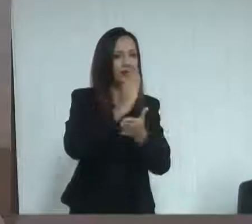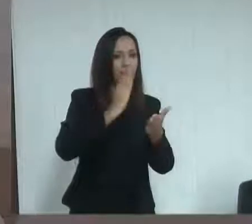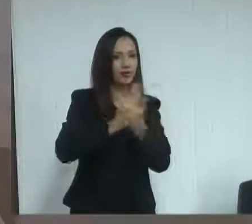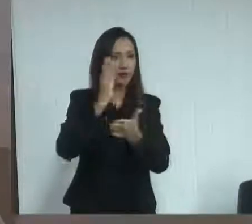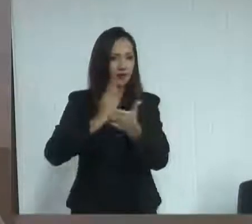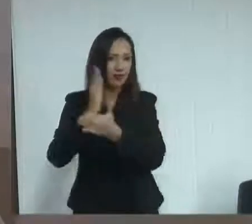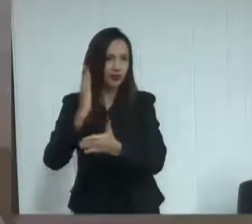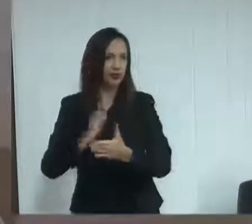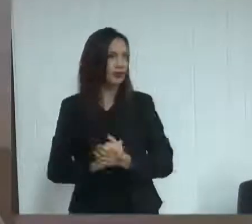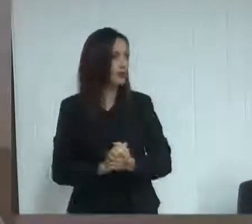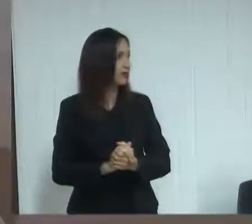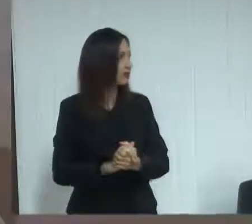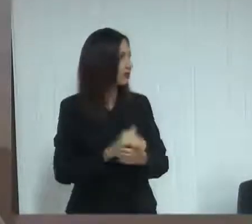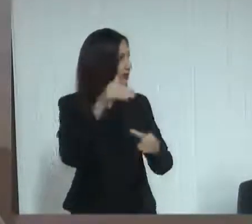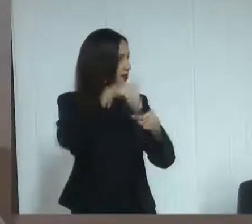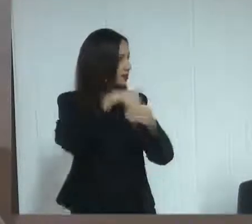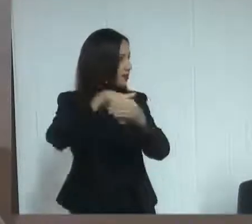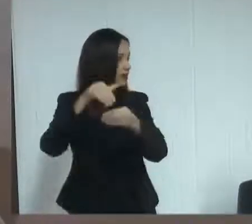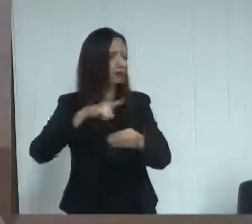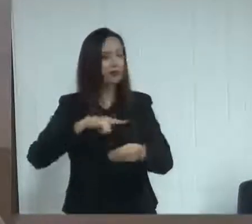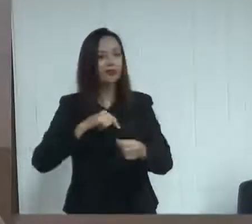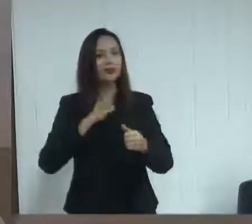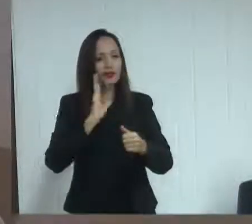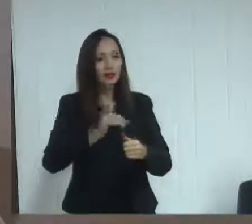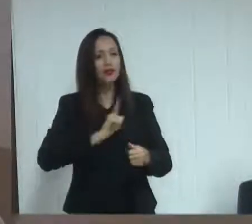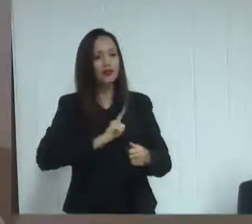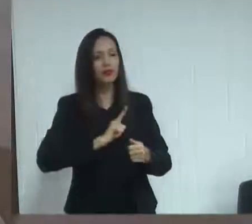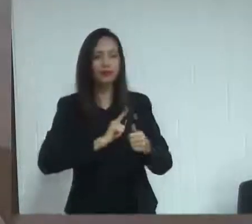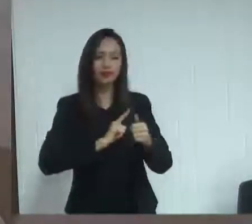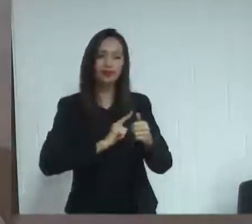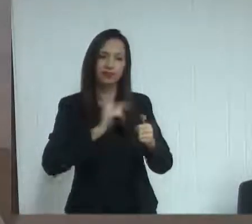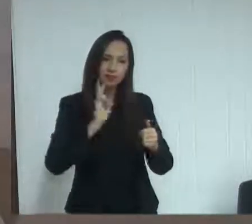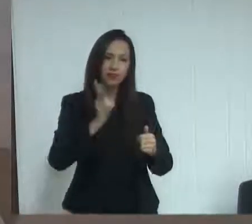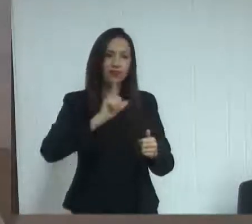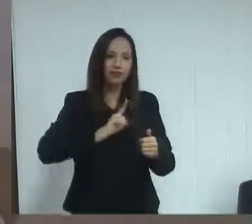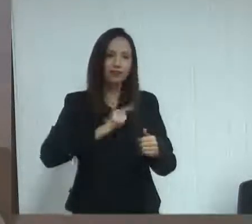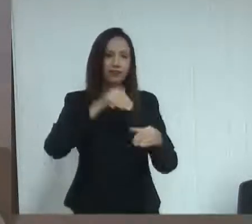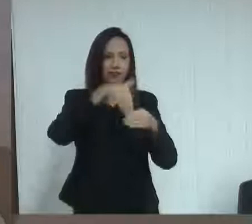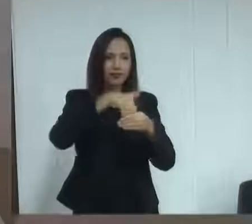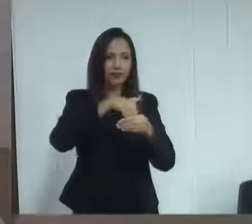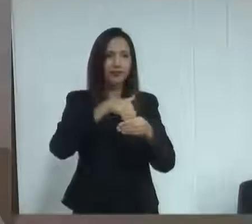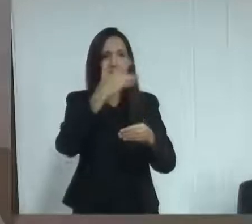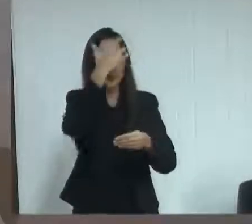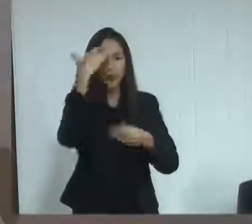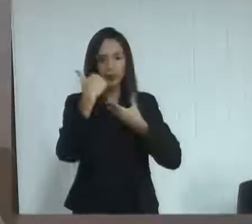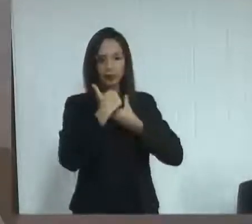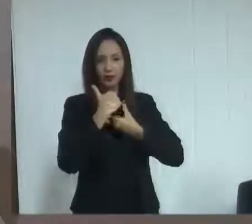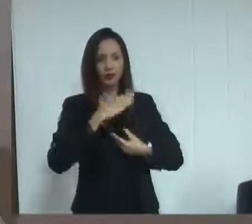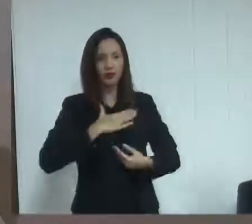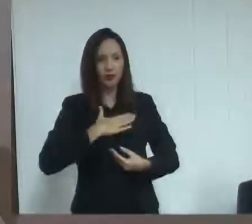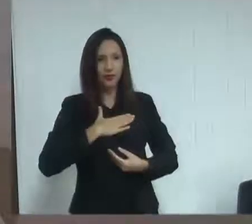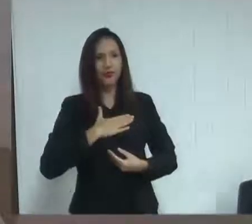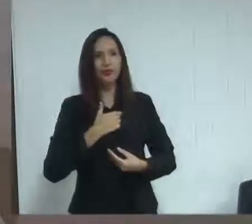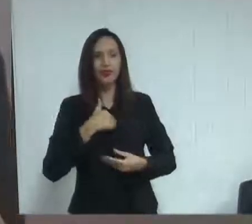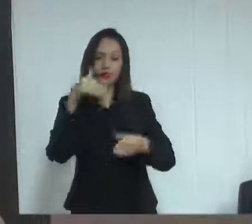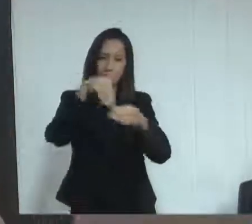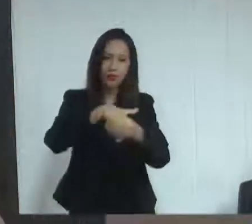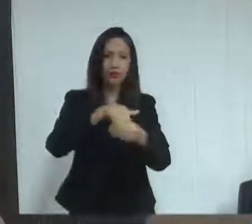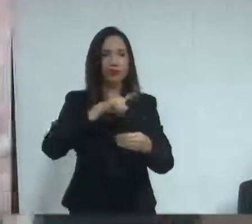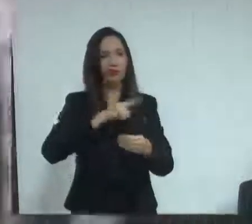vou seguir os meus votos conforme os eleitores pediram. Então eu vou votar contra. Obrigado a